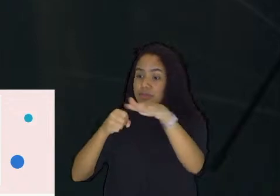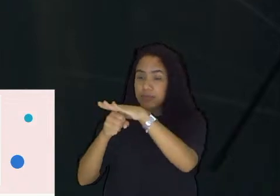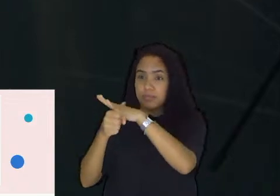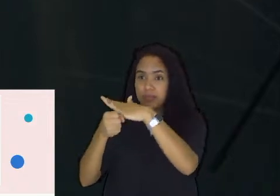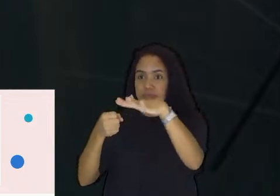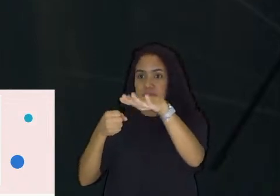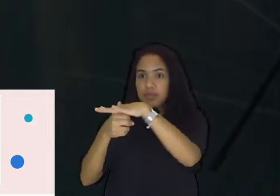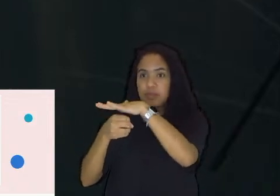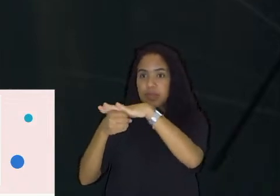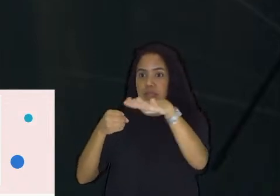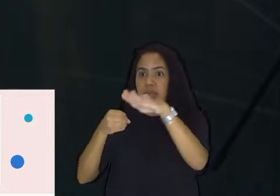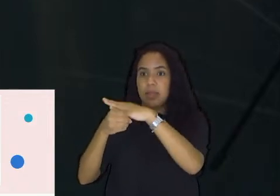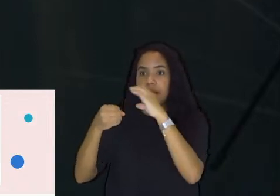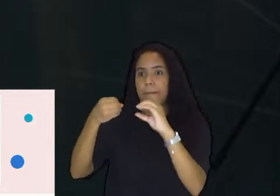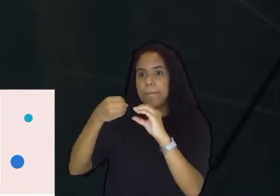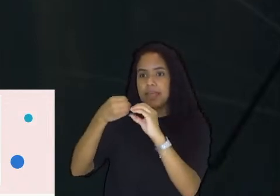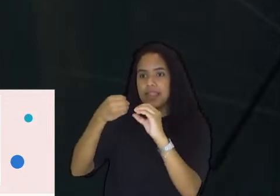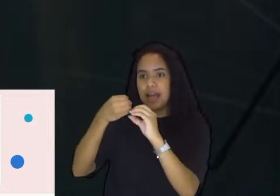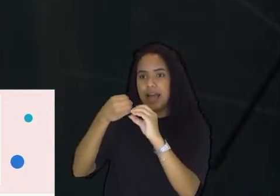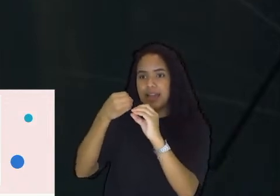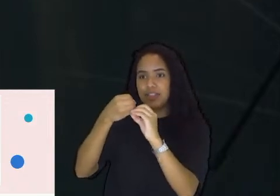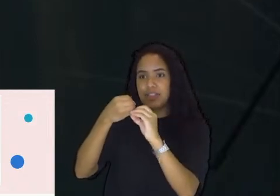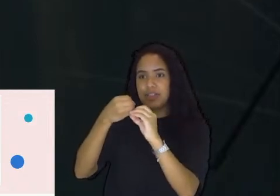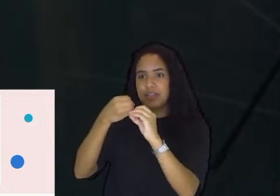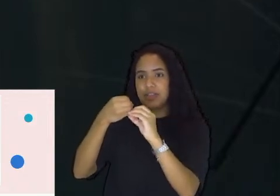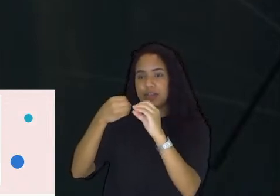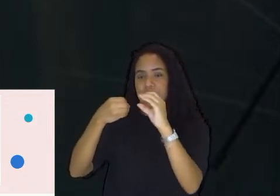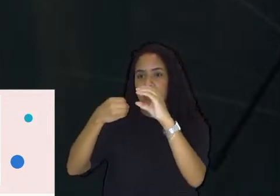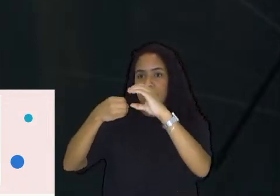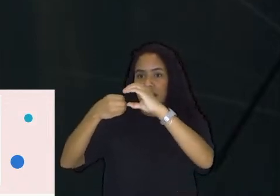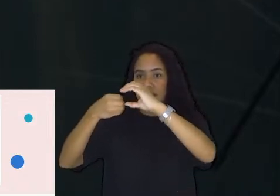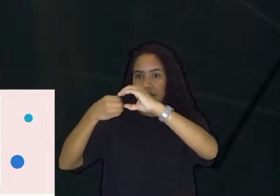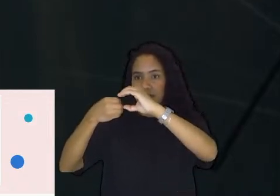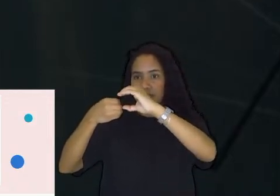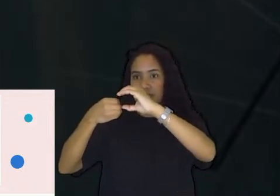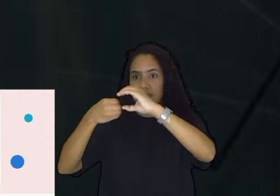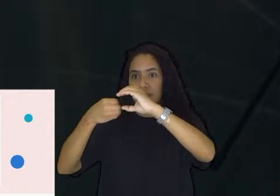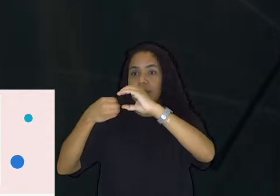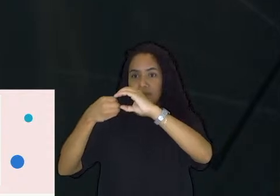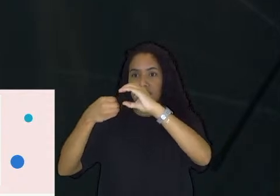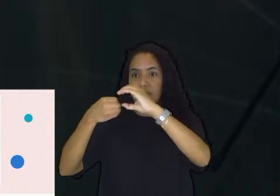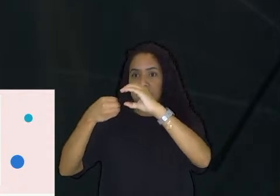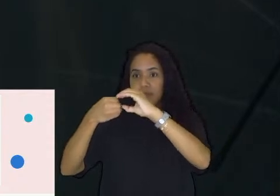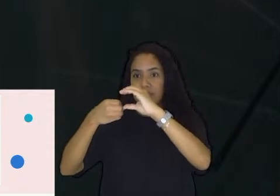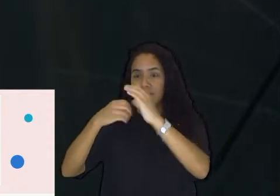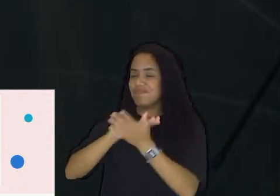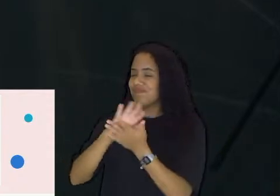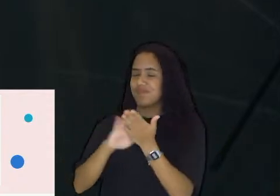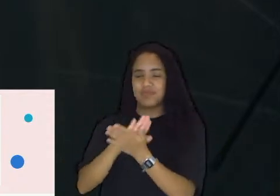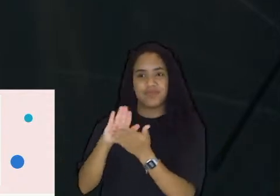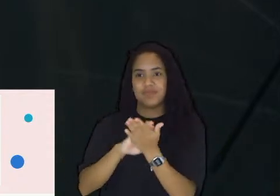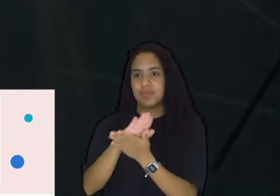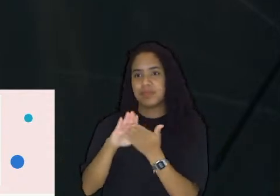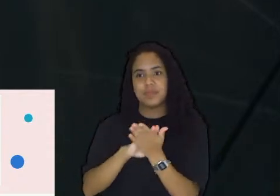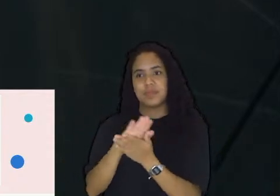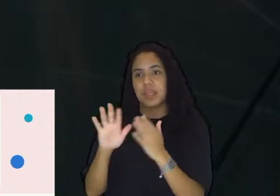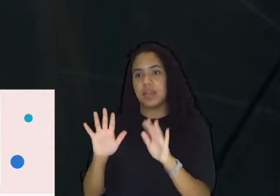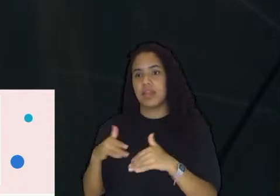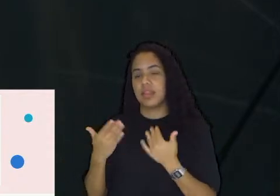de água até aqui. Quem tem mentalidade de escassez fala: está vendo, não está cheio até agora, de novo.